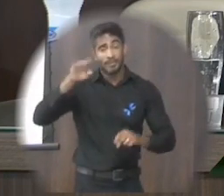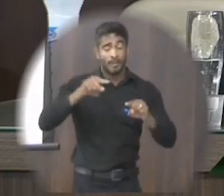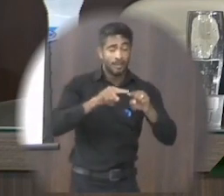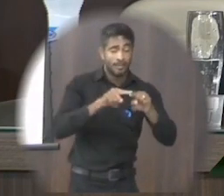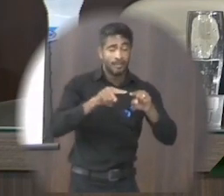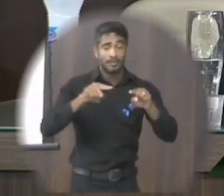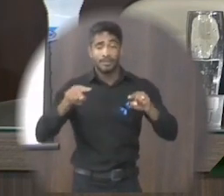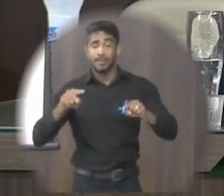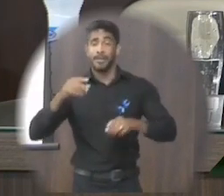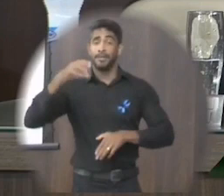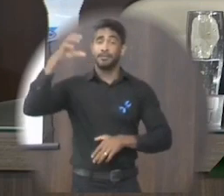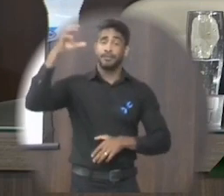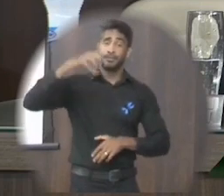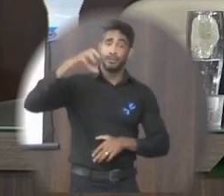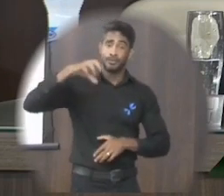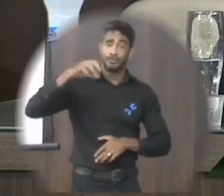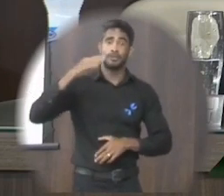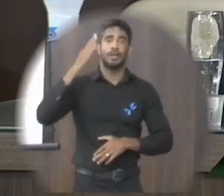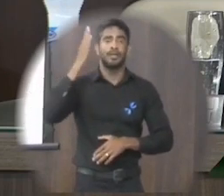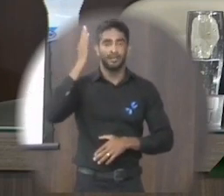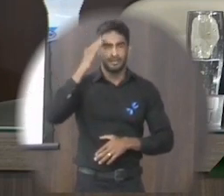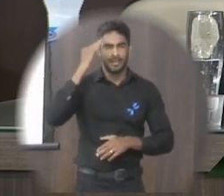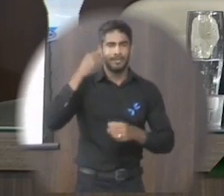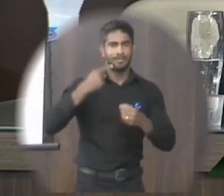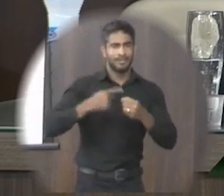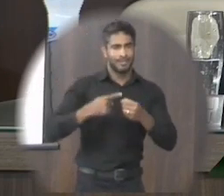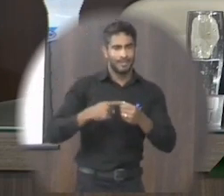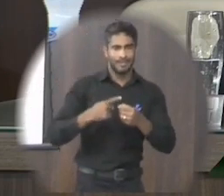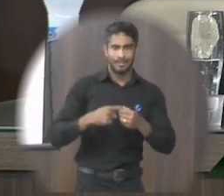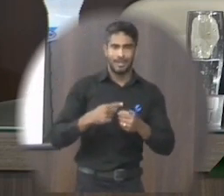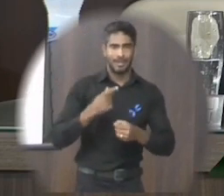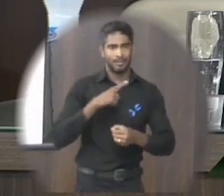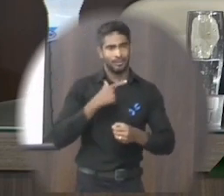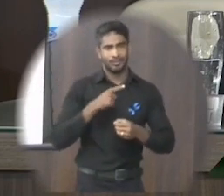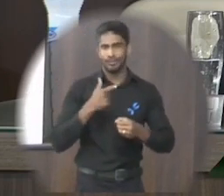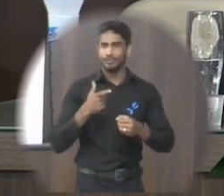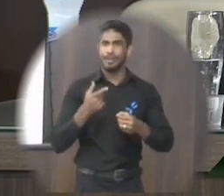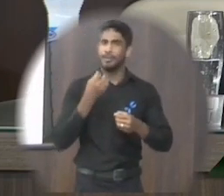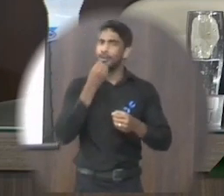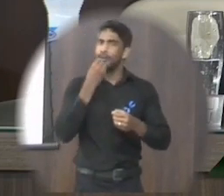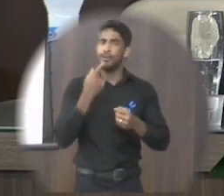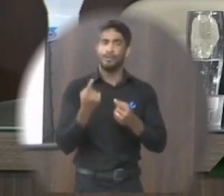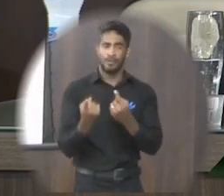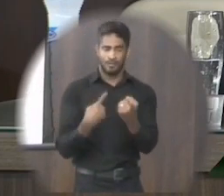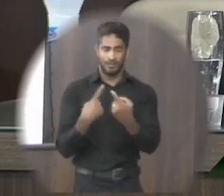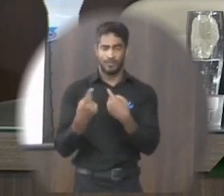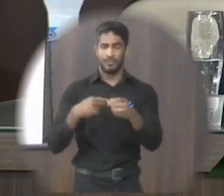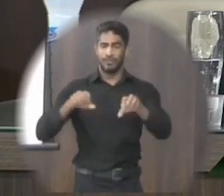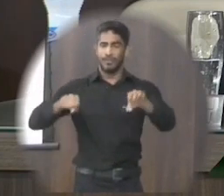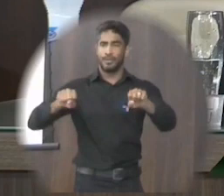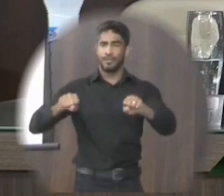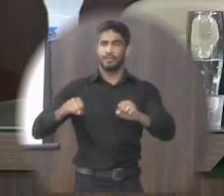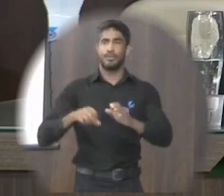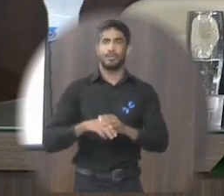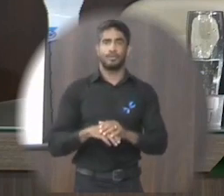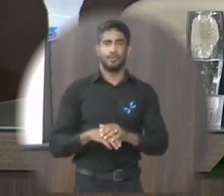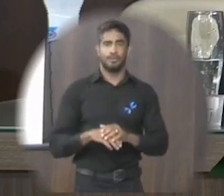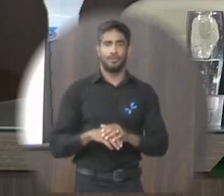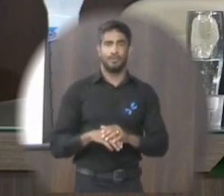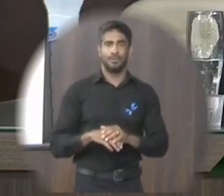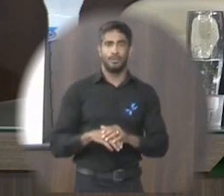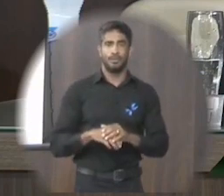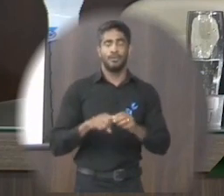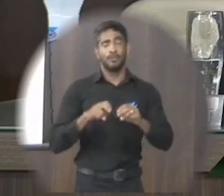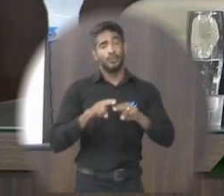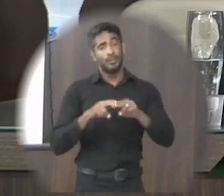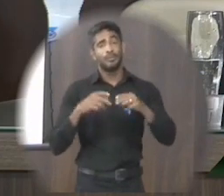período chuvoso, e sabemos também que a nossa cidade é uma cidade que ela não tem uma infraestrutura boa nas suas vias, né? Está caminhando para melhoras, mas